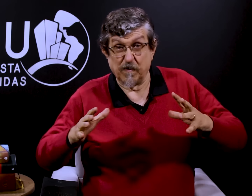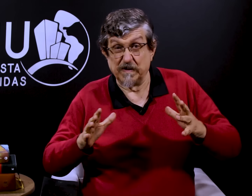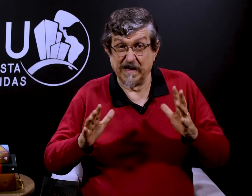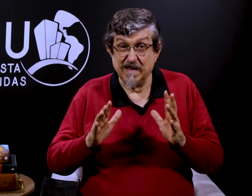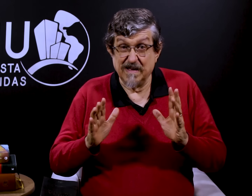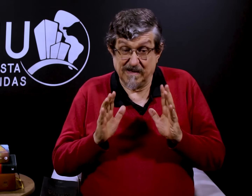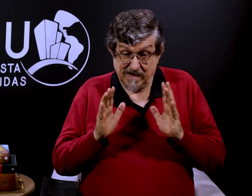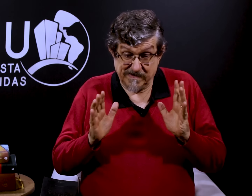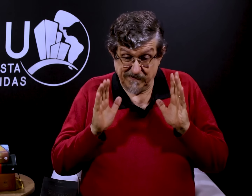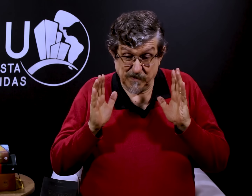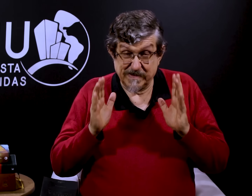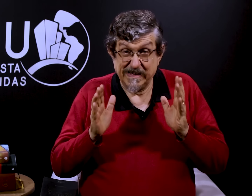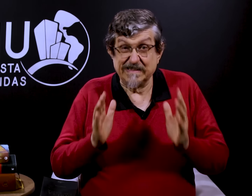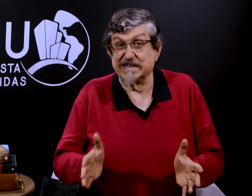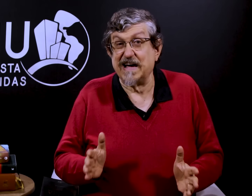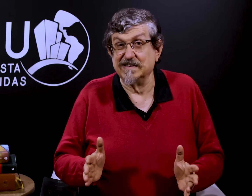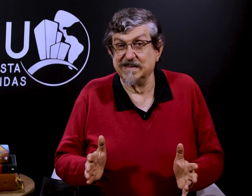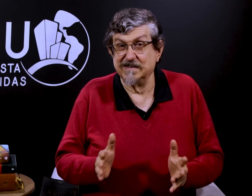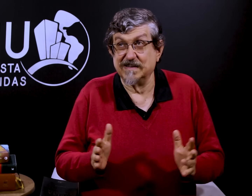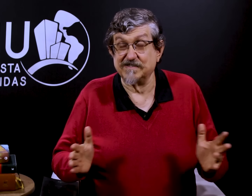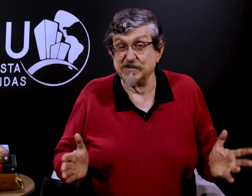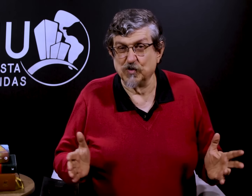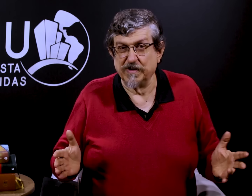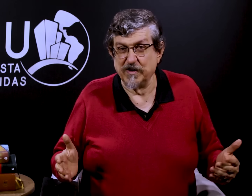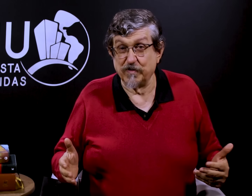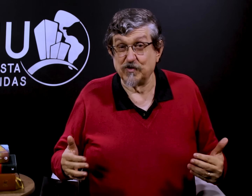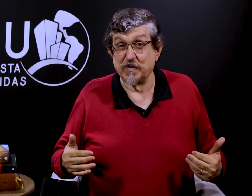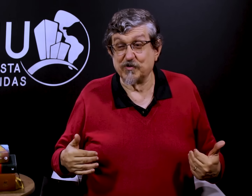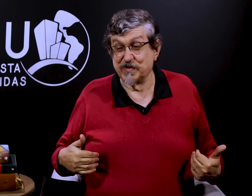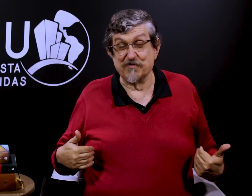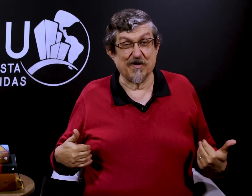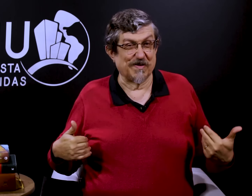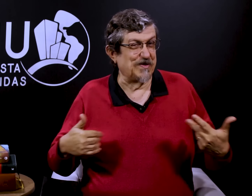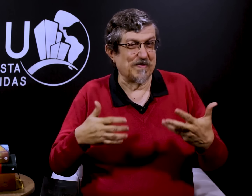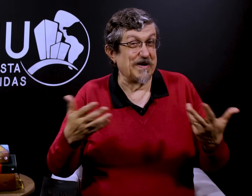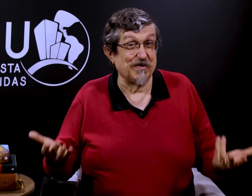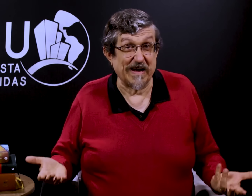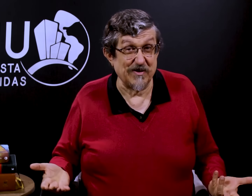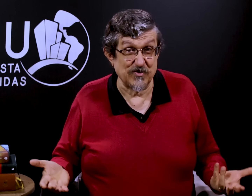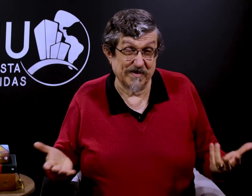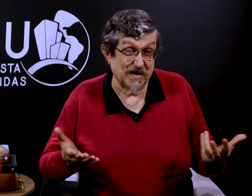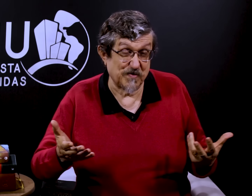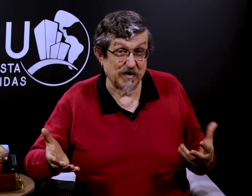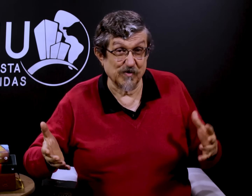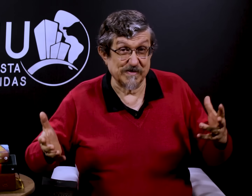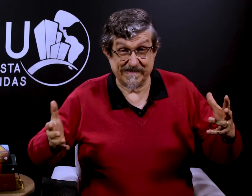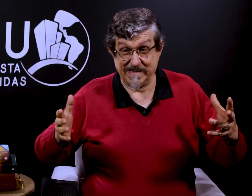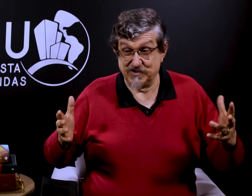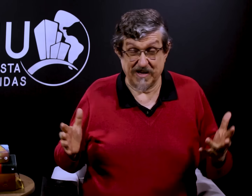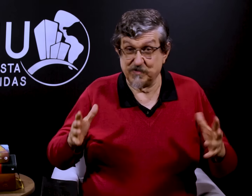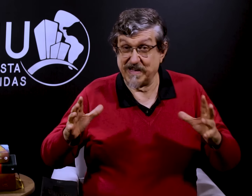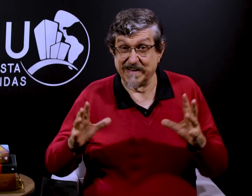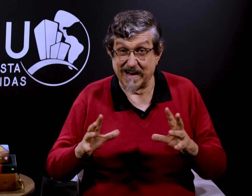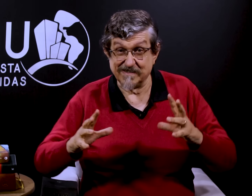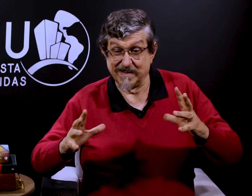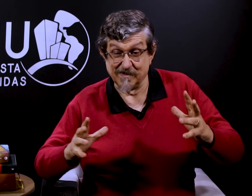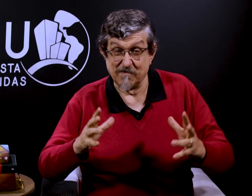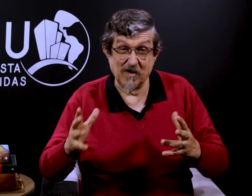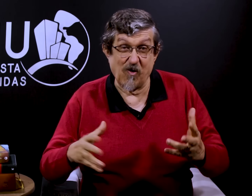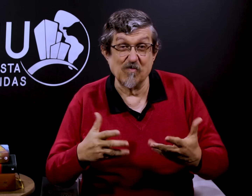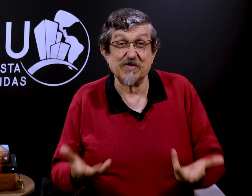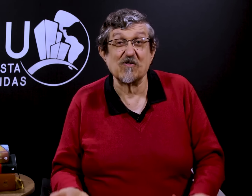sentam direitinho para poder, assim, vamos dizer, entrar, na sintonia. Eu conheço pessoas que vão, assim, numa reunião religiosa, elas ficam sem jeito, sem